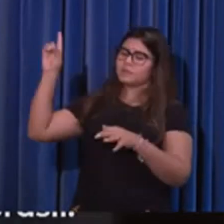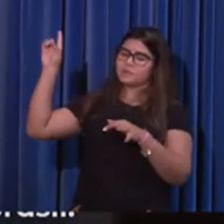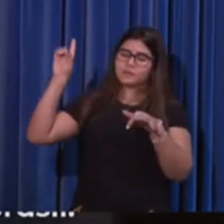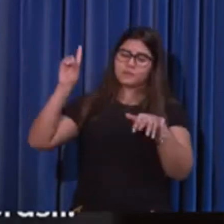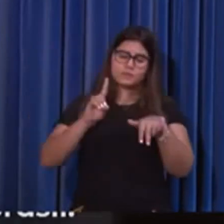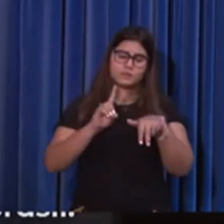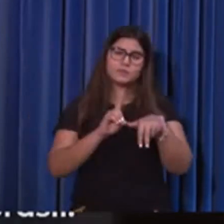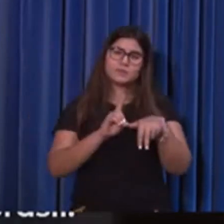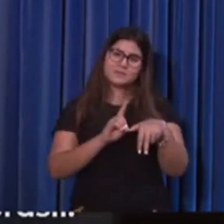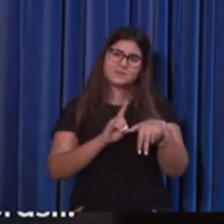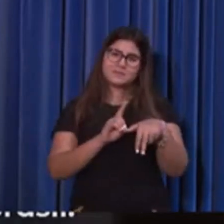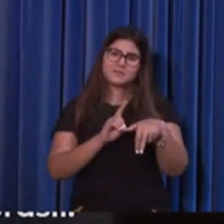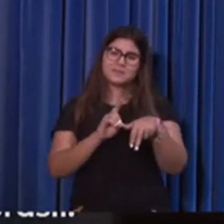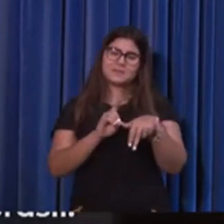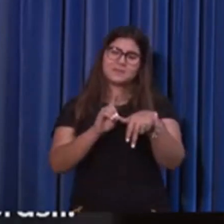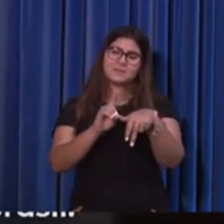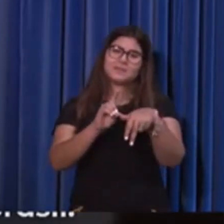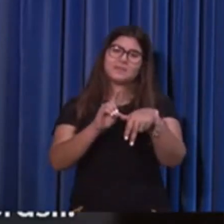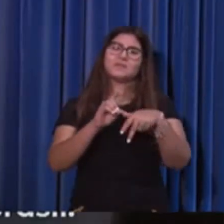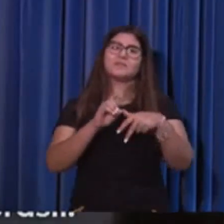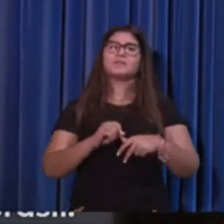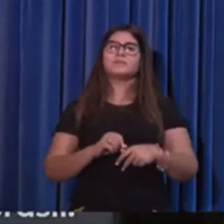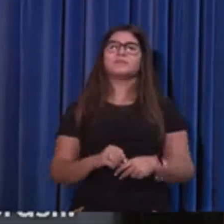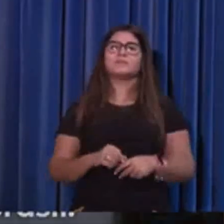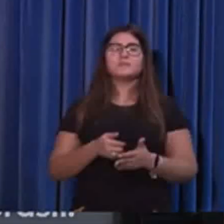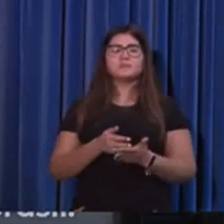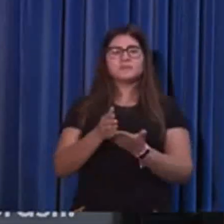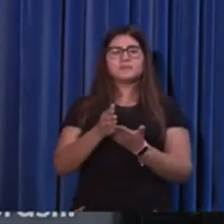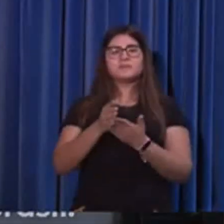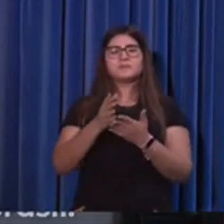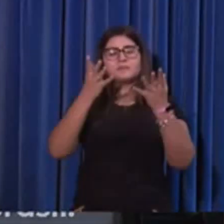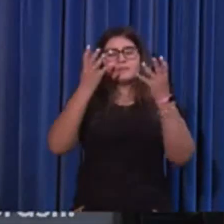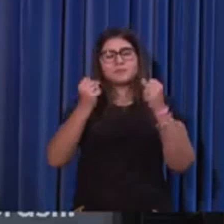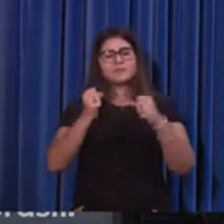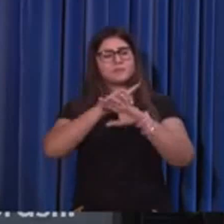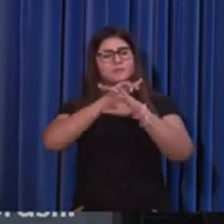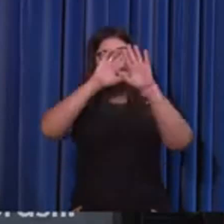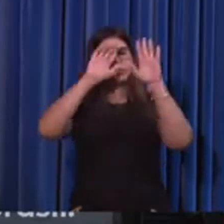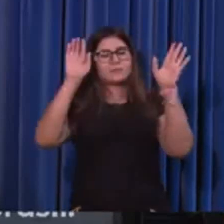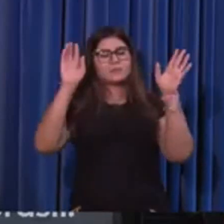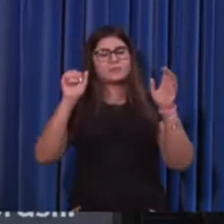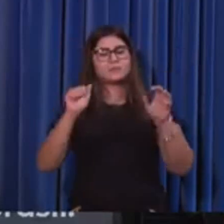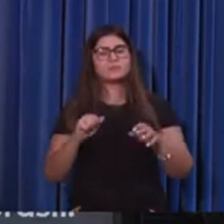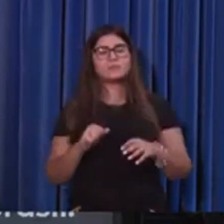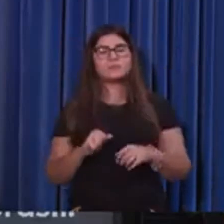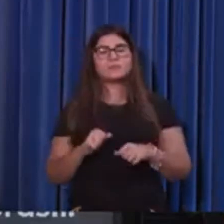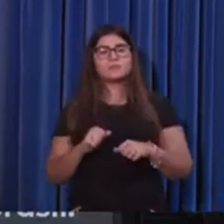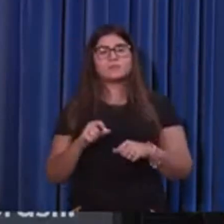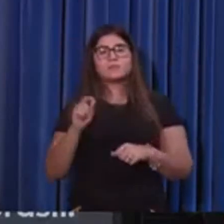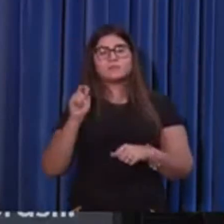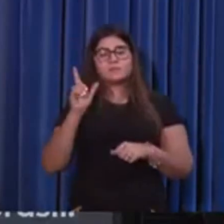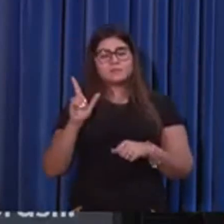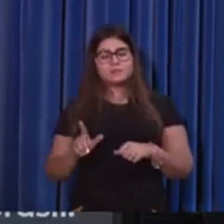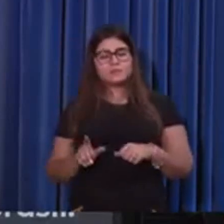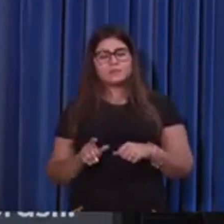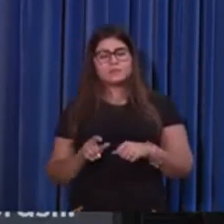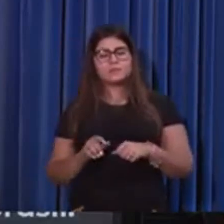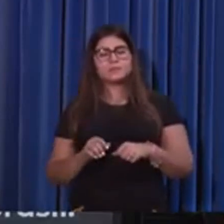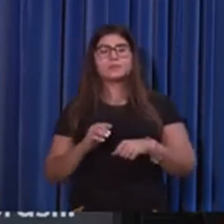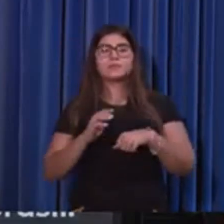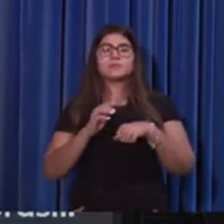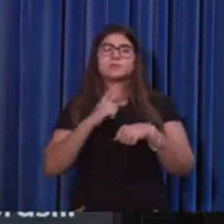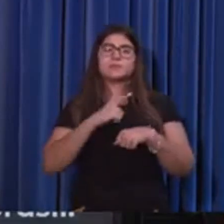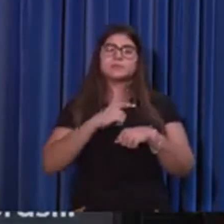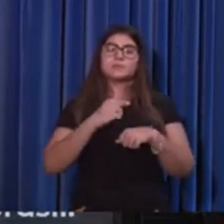o teu conselho e depois me recebes na glória. Quem mais tenho eu no céu, Senhor? Não há outro em que eu